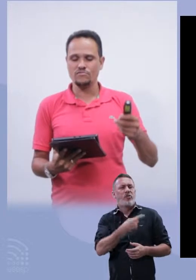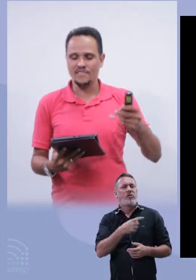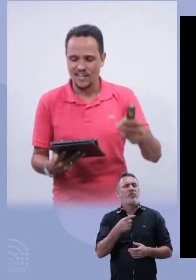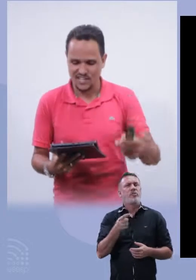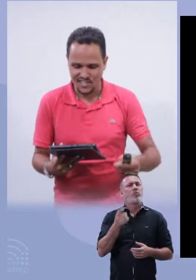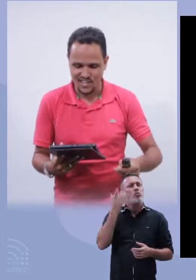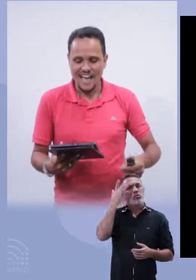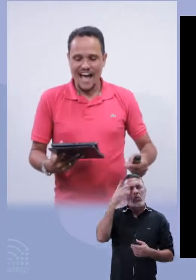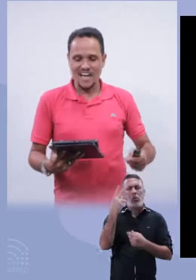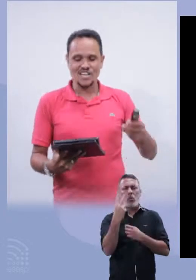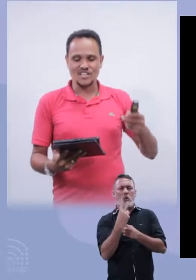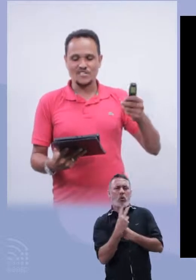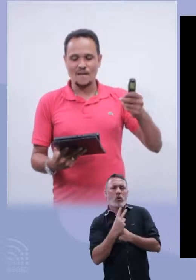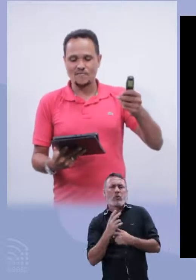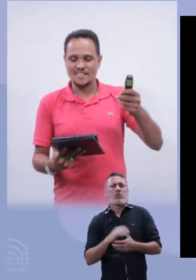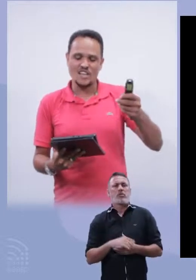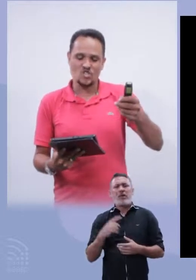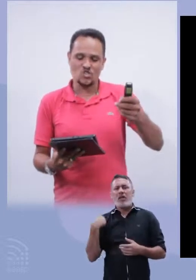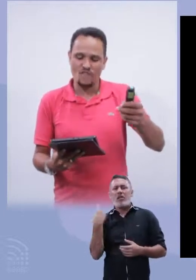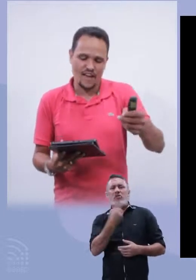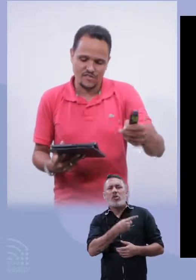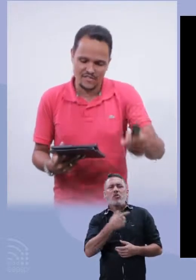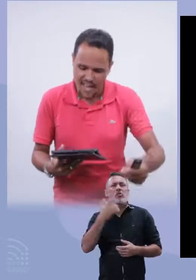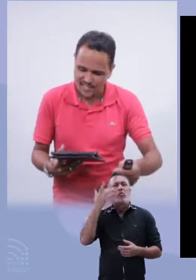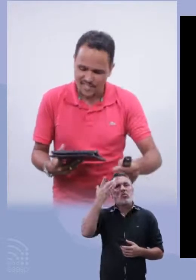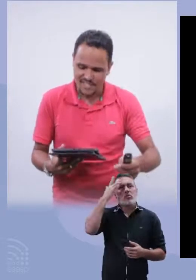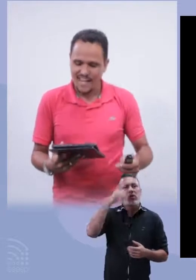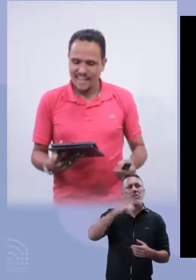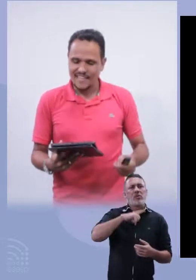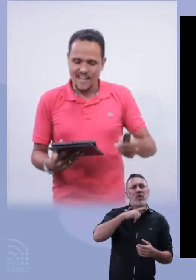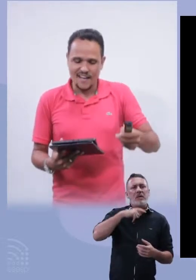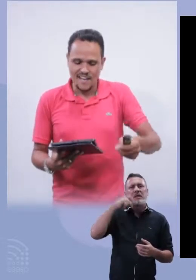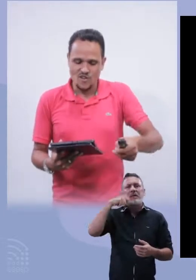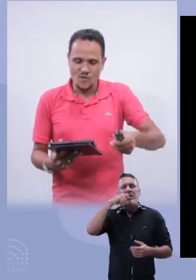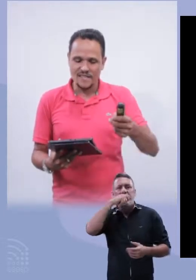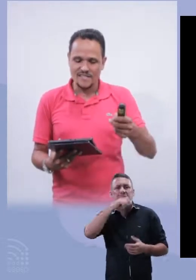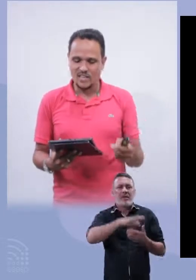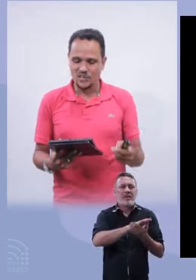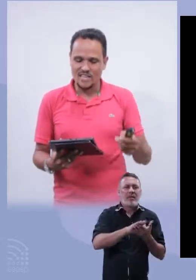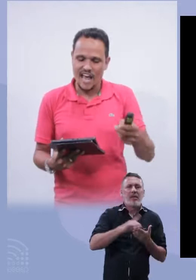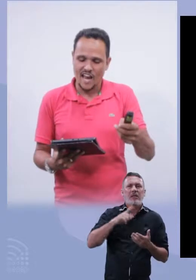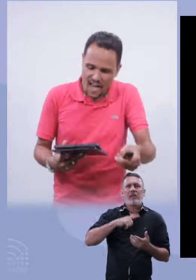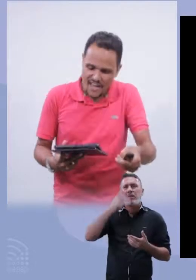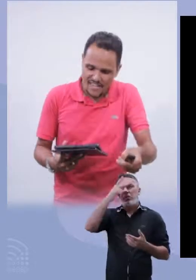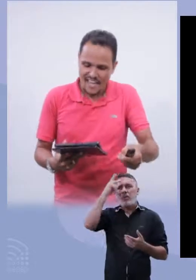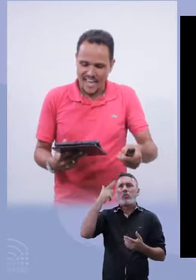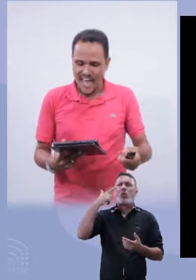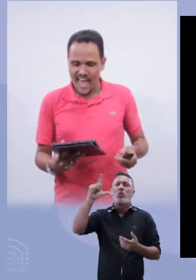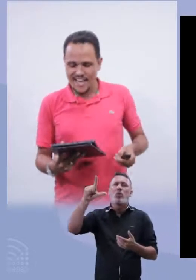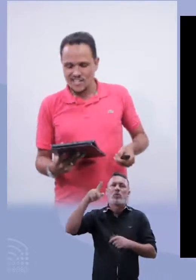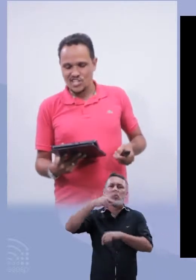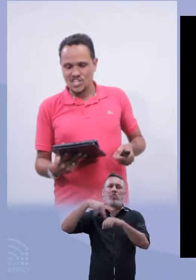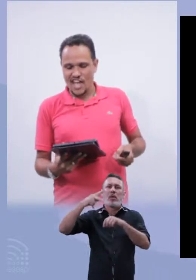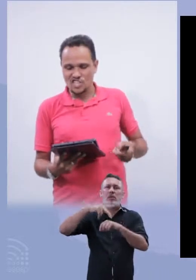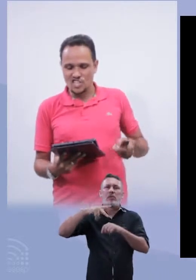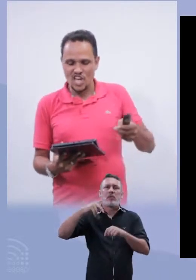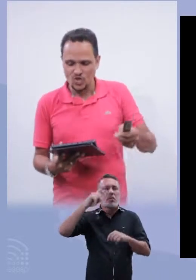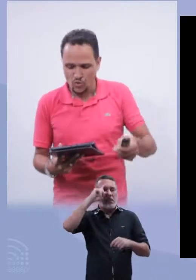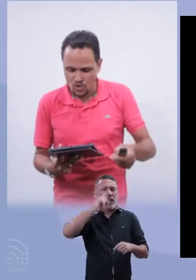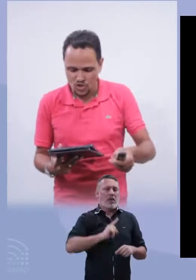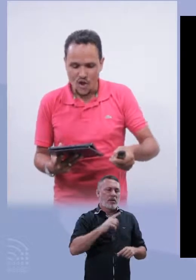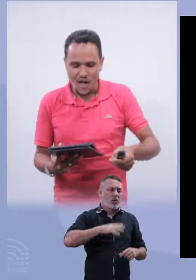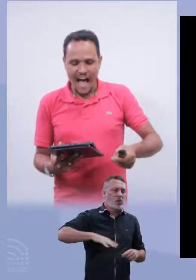tomar conta da gente. A gente não sabemos nem escovar os dentes. Tem gringo pensando que é nós, é